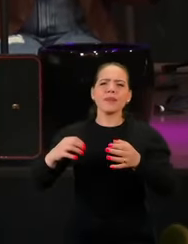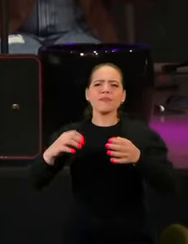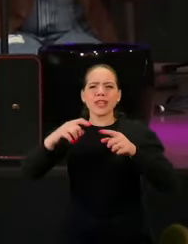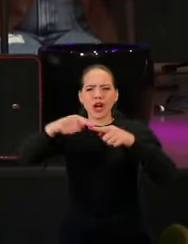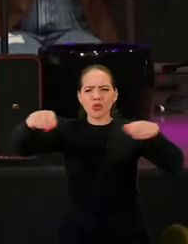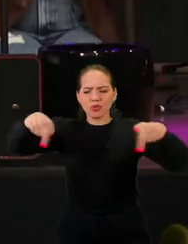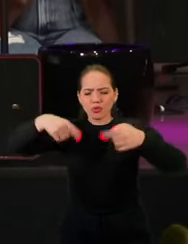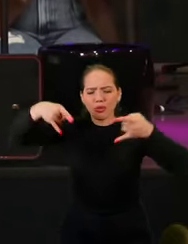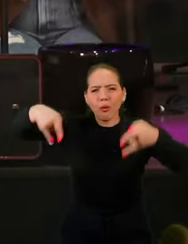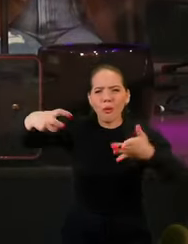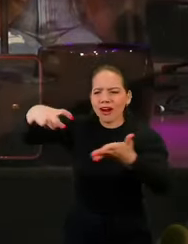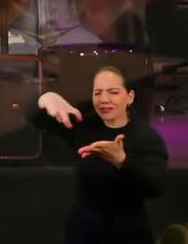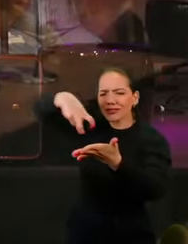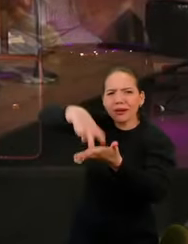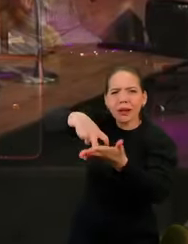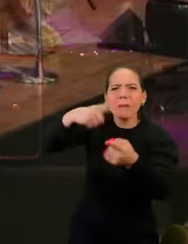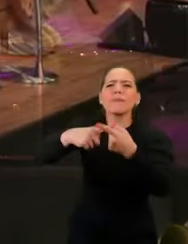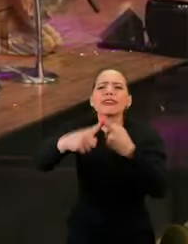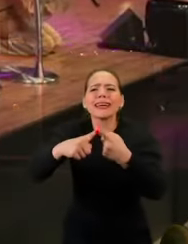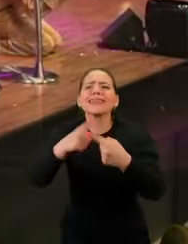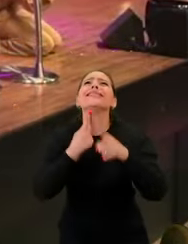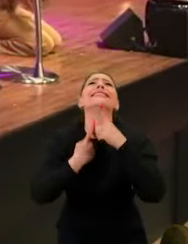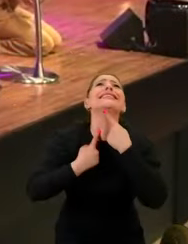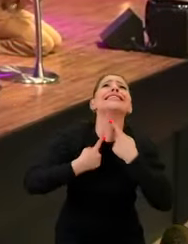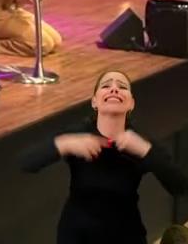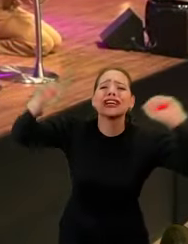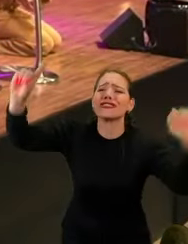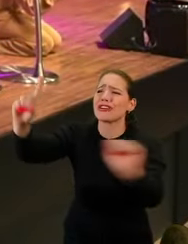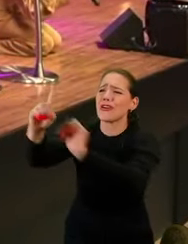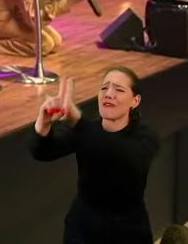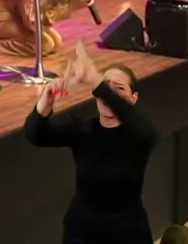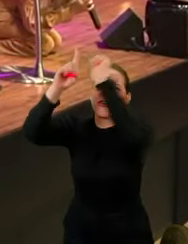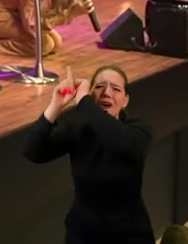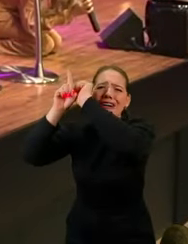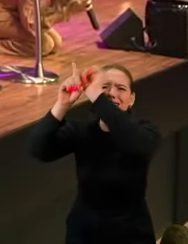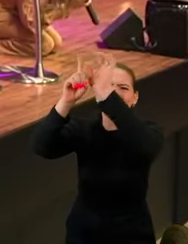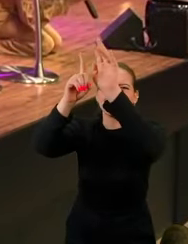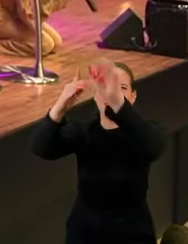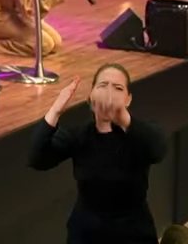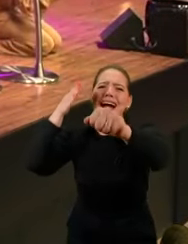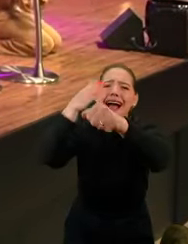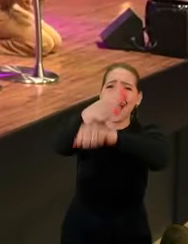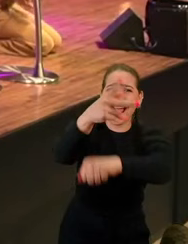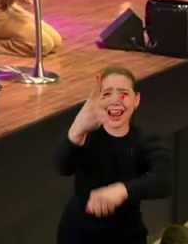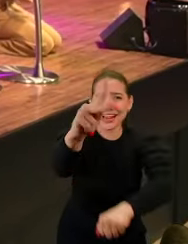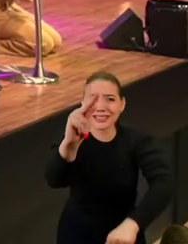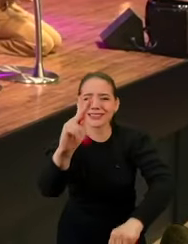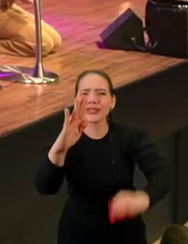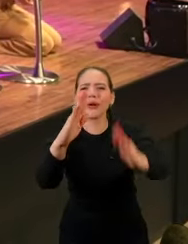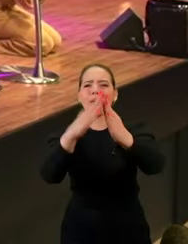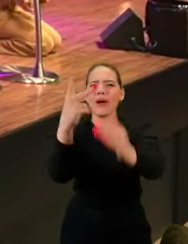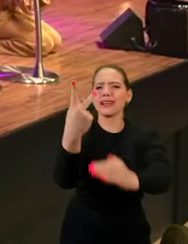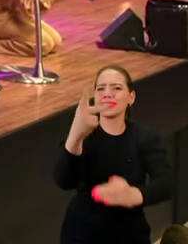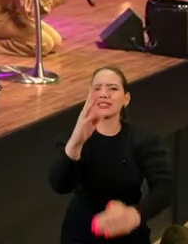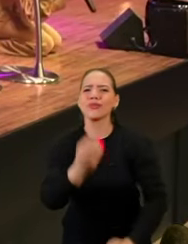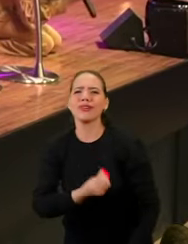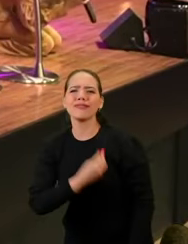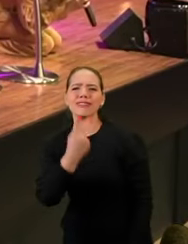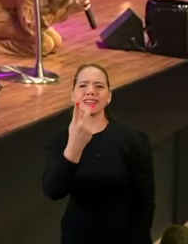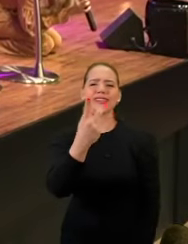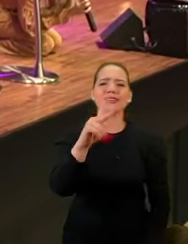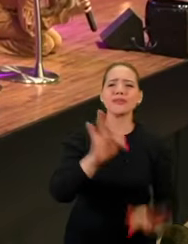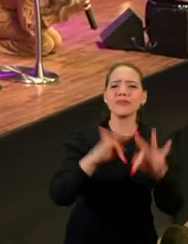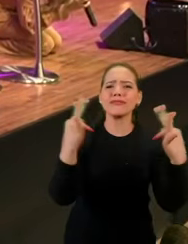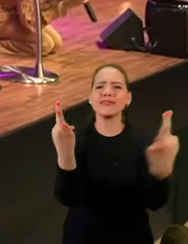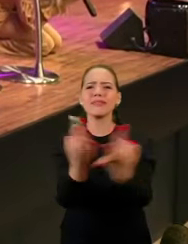Nós precisamos descer dos tronos, descer dos lugares. Nós como igreja nos